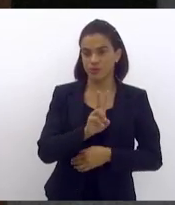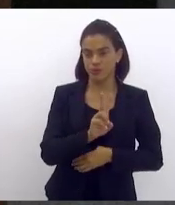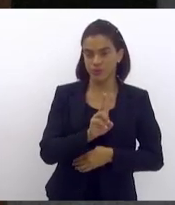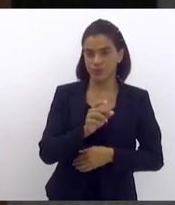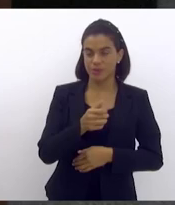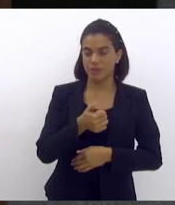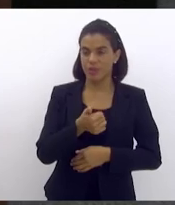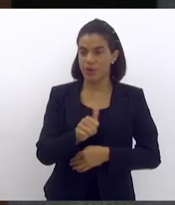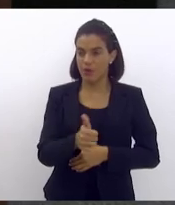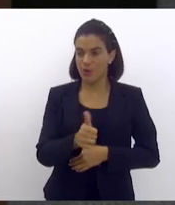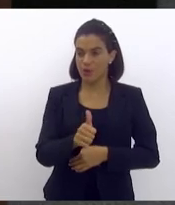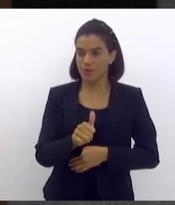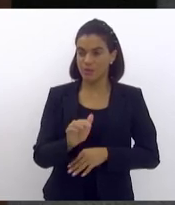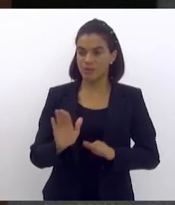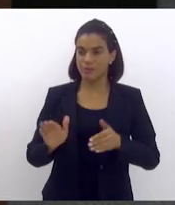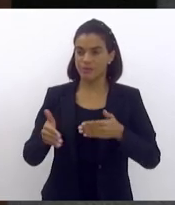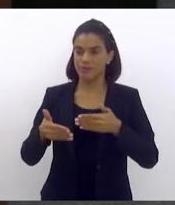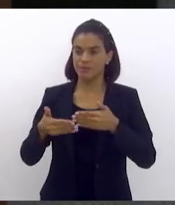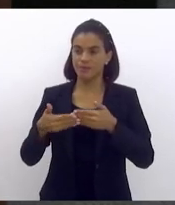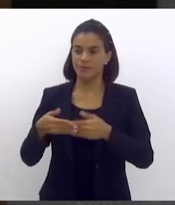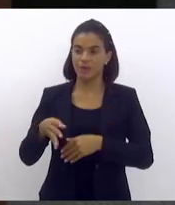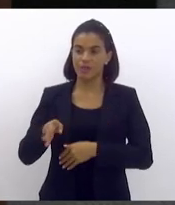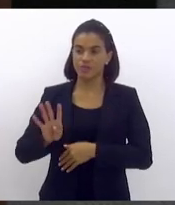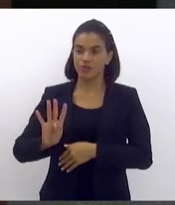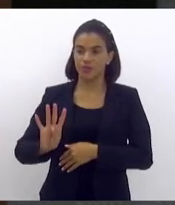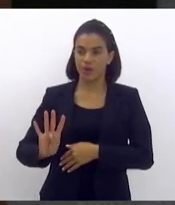encerrou-se às 17 às